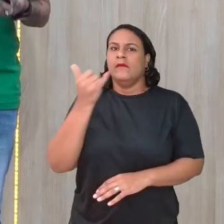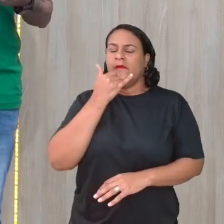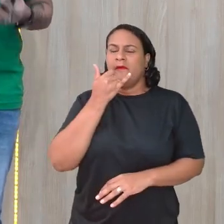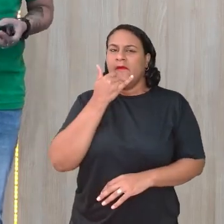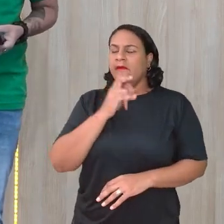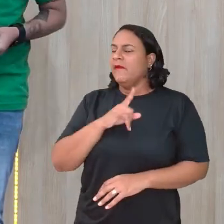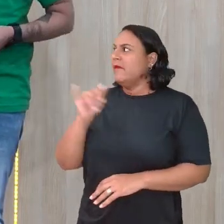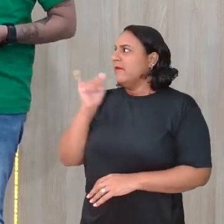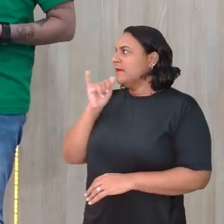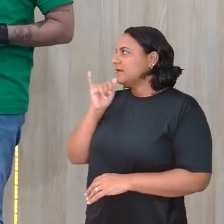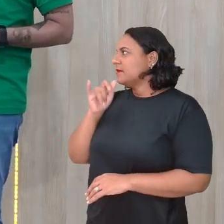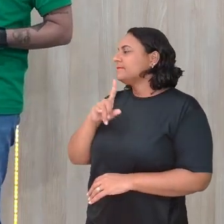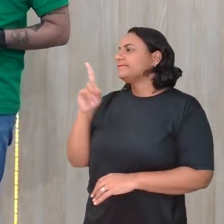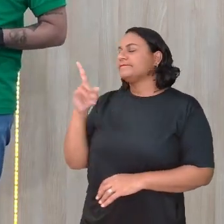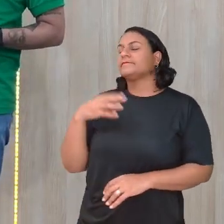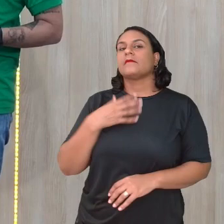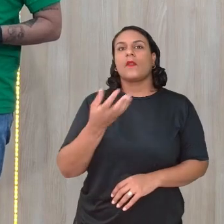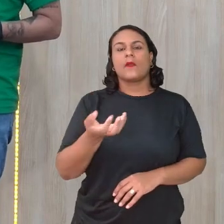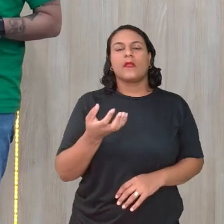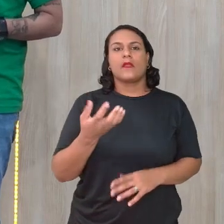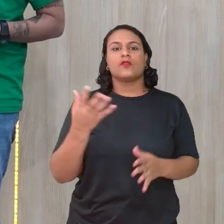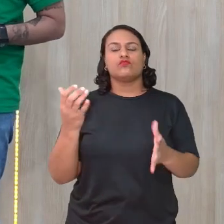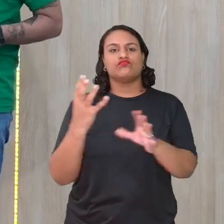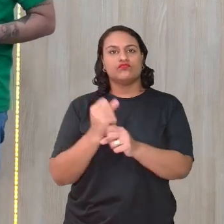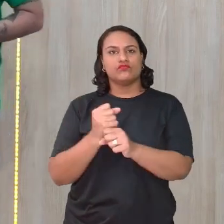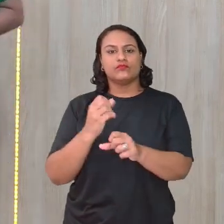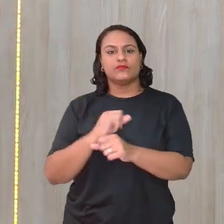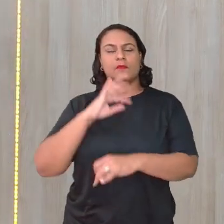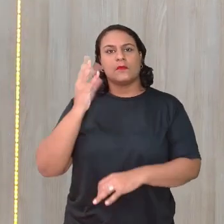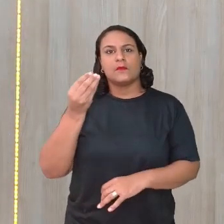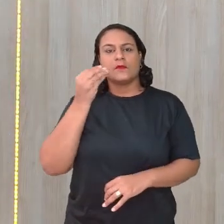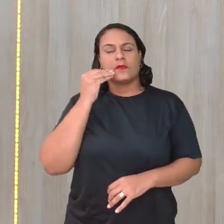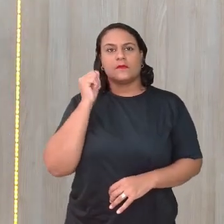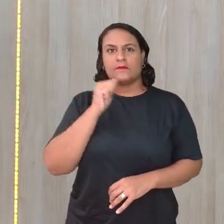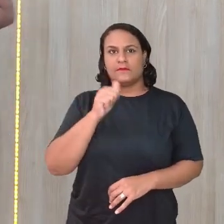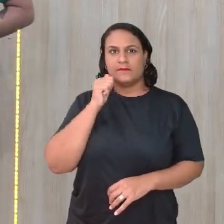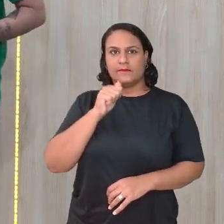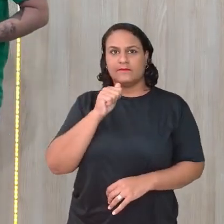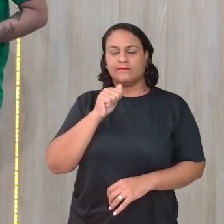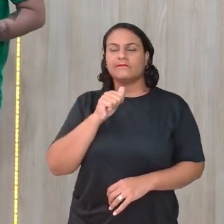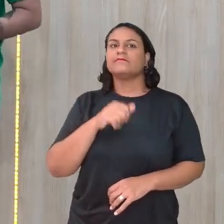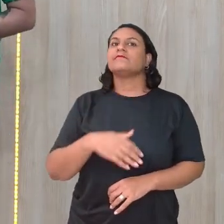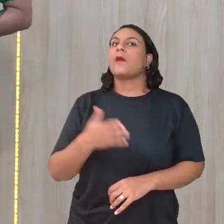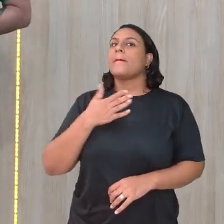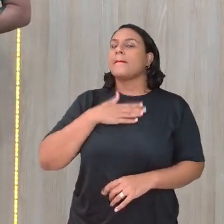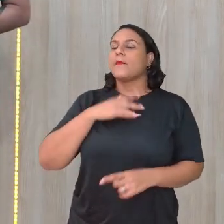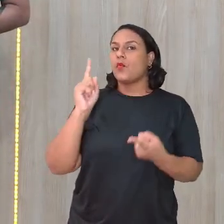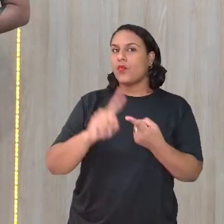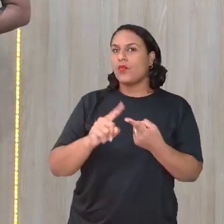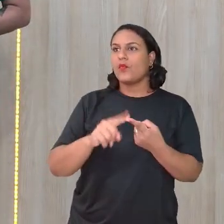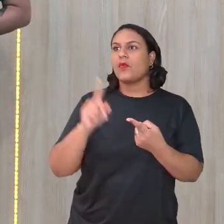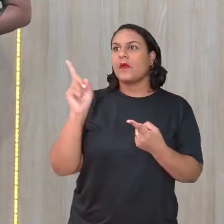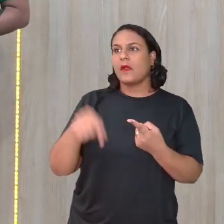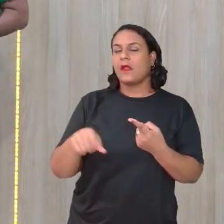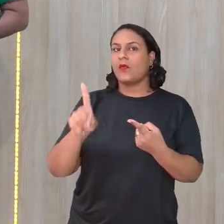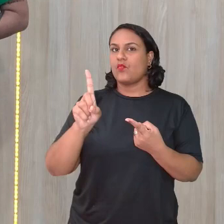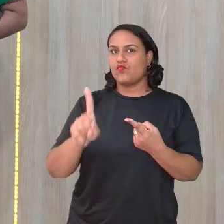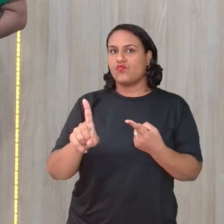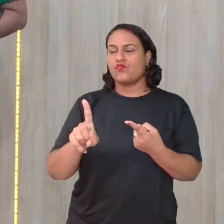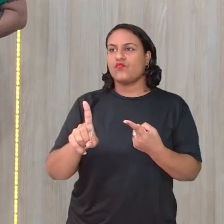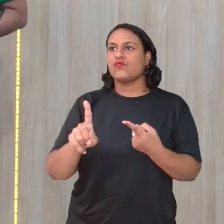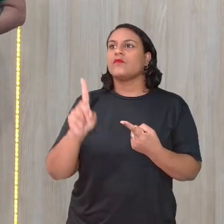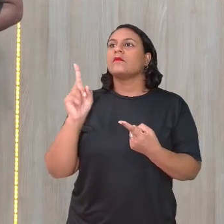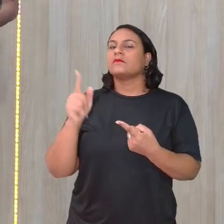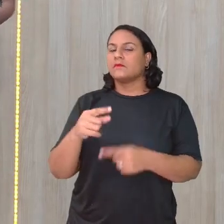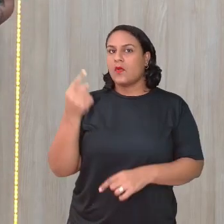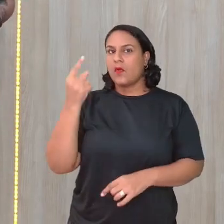calcular a probabilidade daquela garota ser escolhida, meu caso favorável é esse daqui. Observe que está